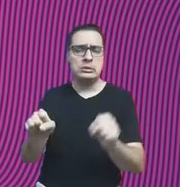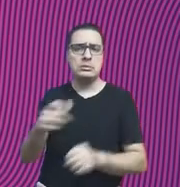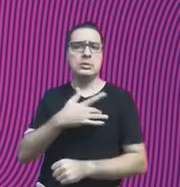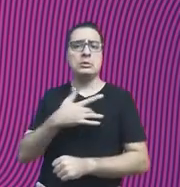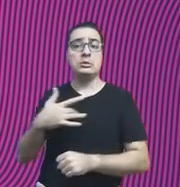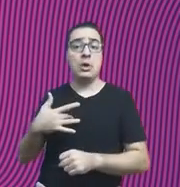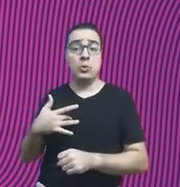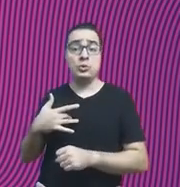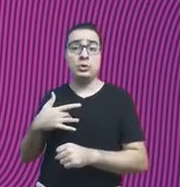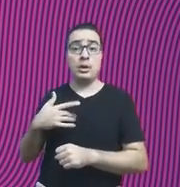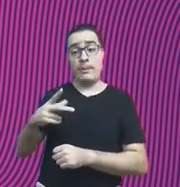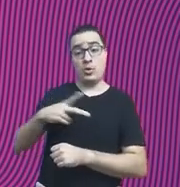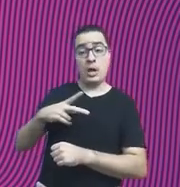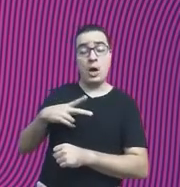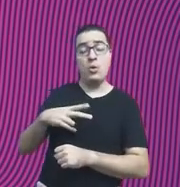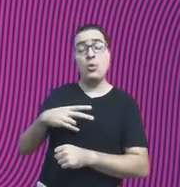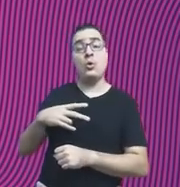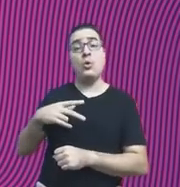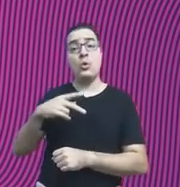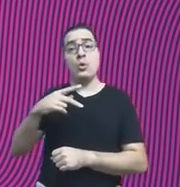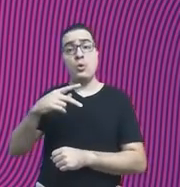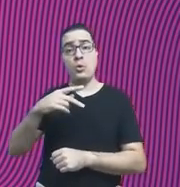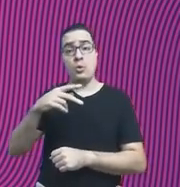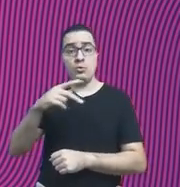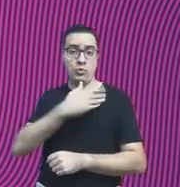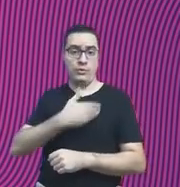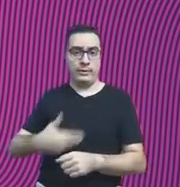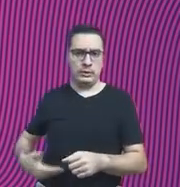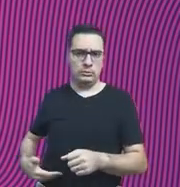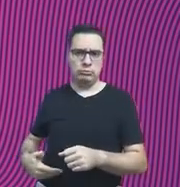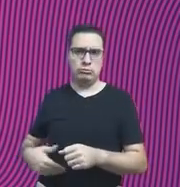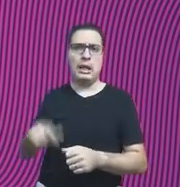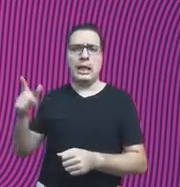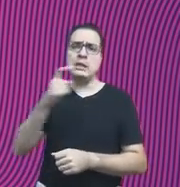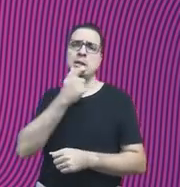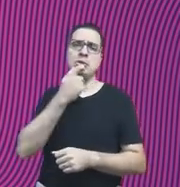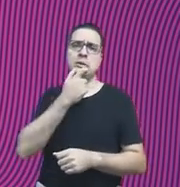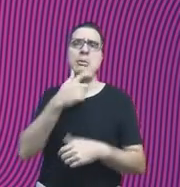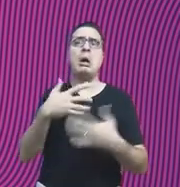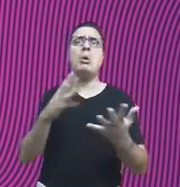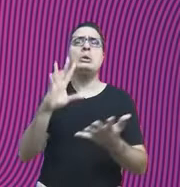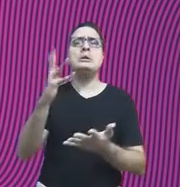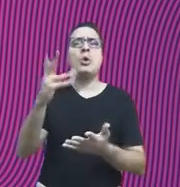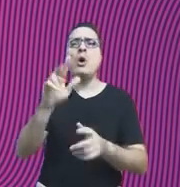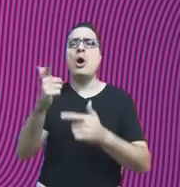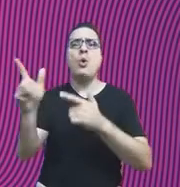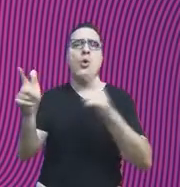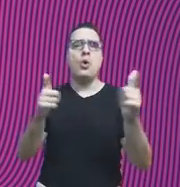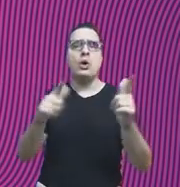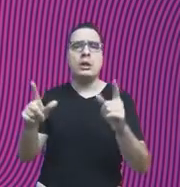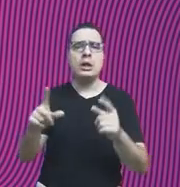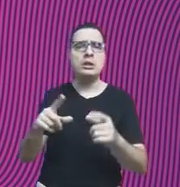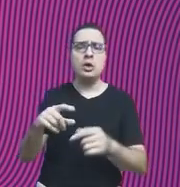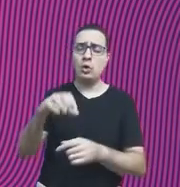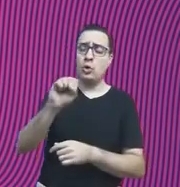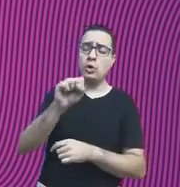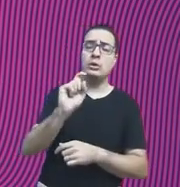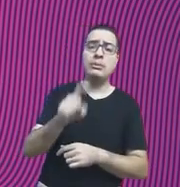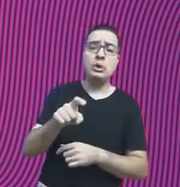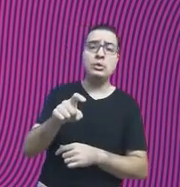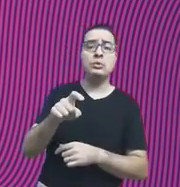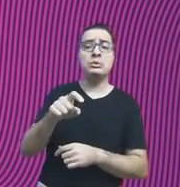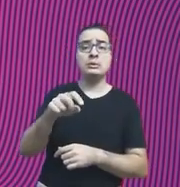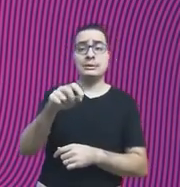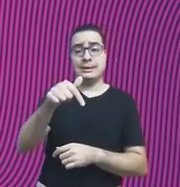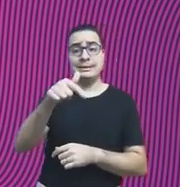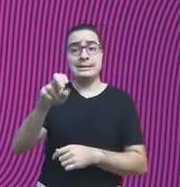média do Reino Unido. Você pode perguntar, bom, e o que que aconteceu com as outras 8.750 horas? Quem cuidou